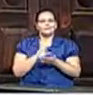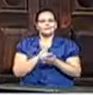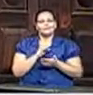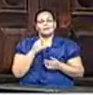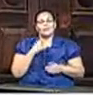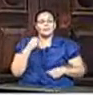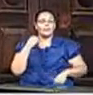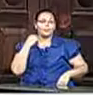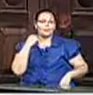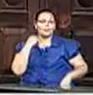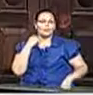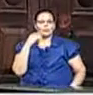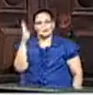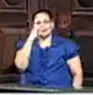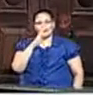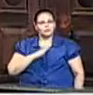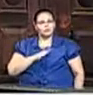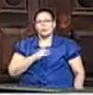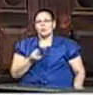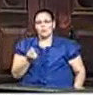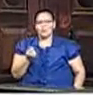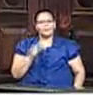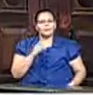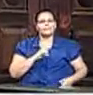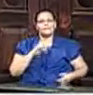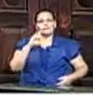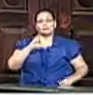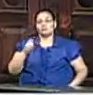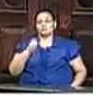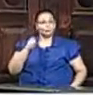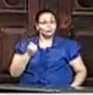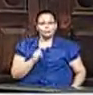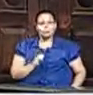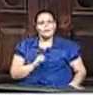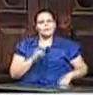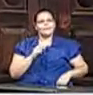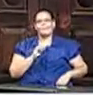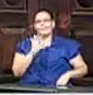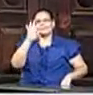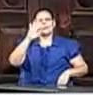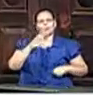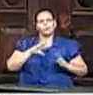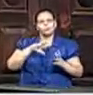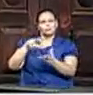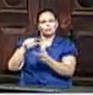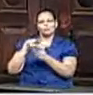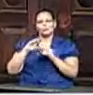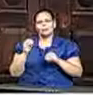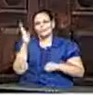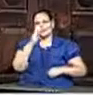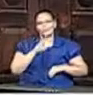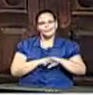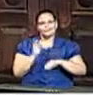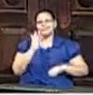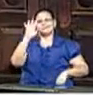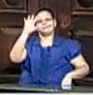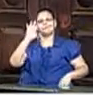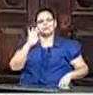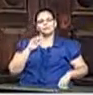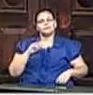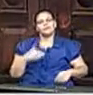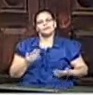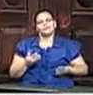os bancos têm os maiores lucros. A taxa de juros é a maior do mundo. E aí